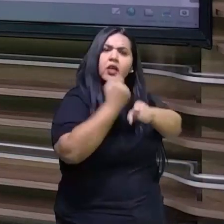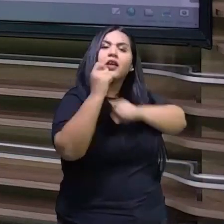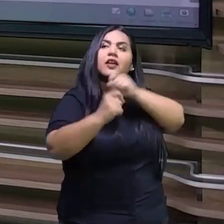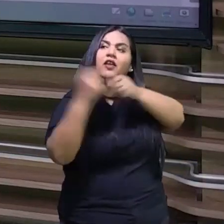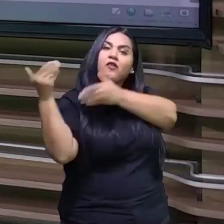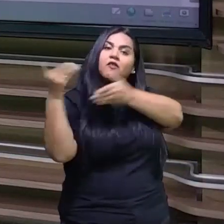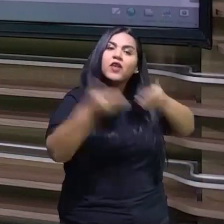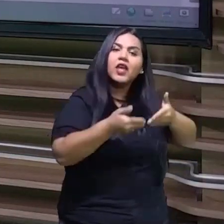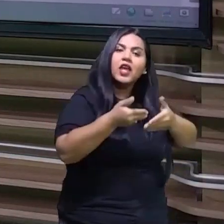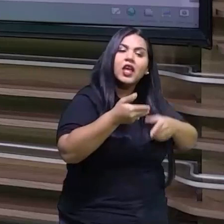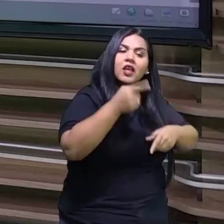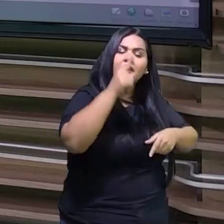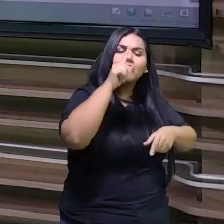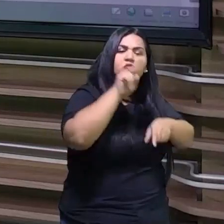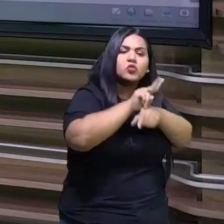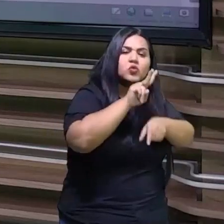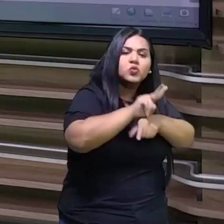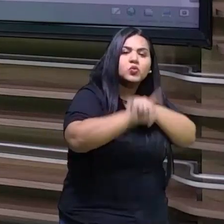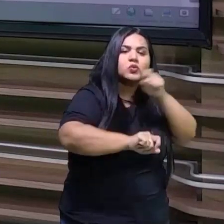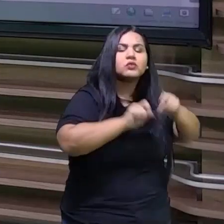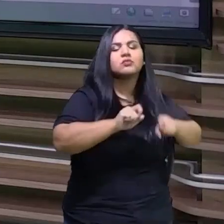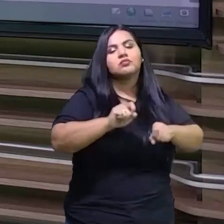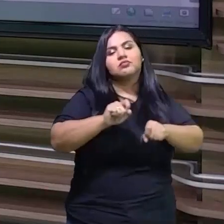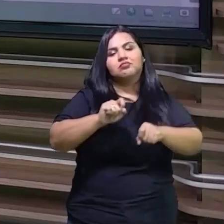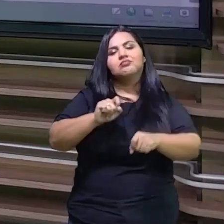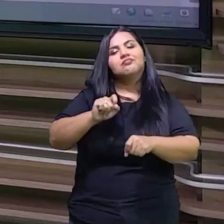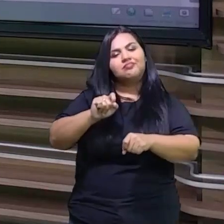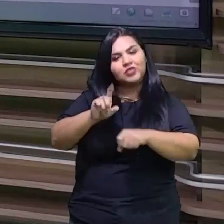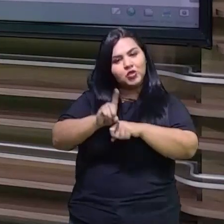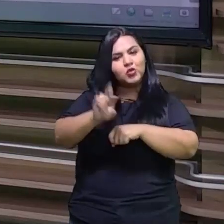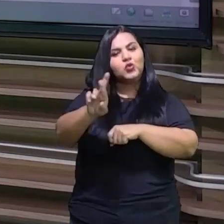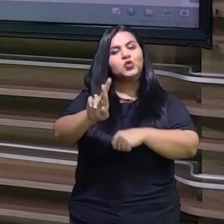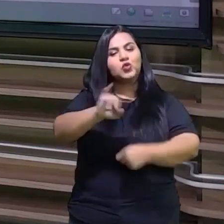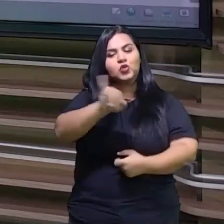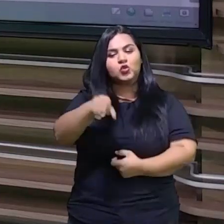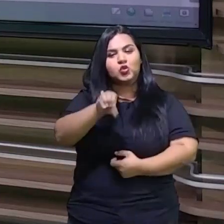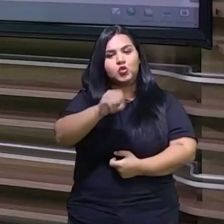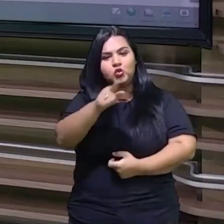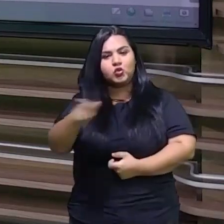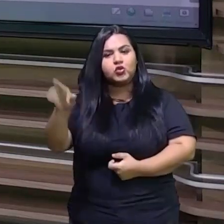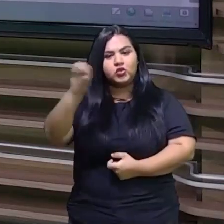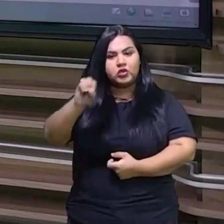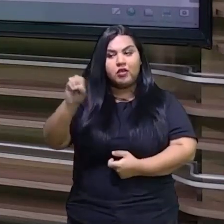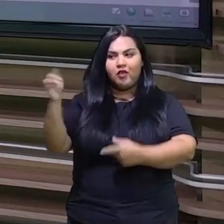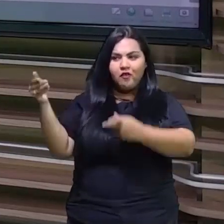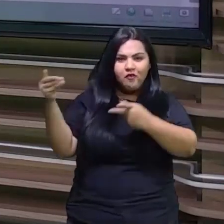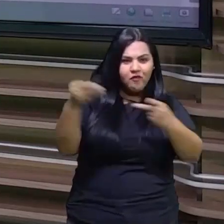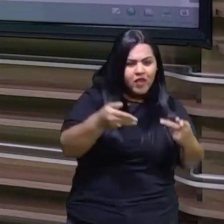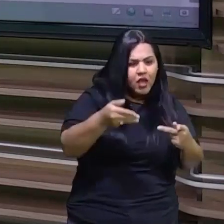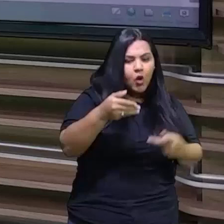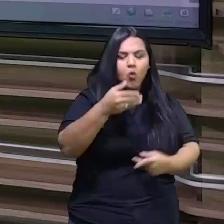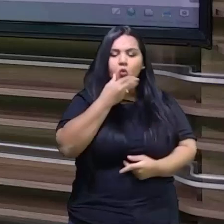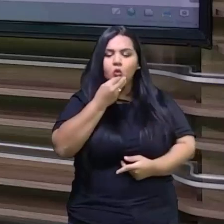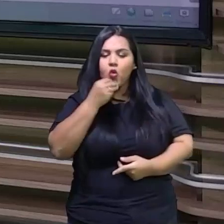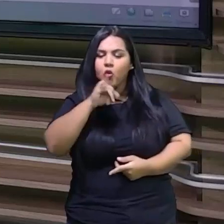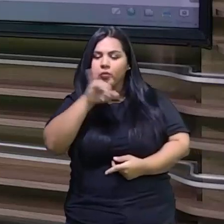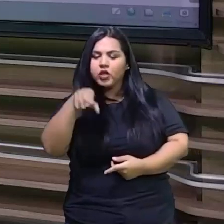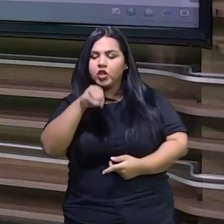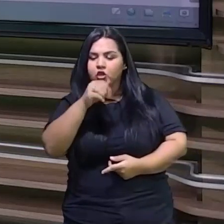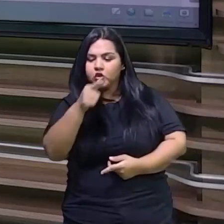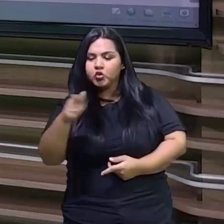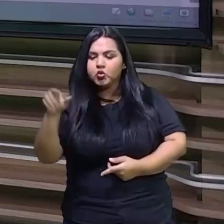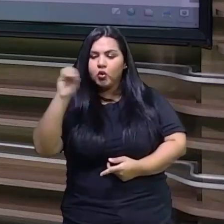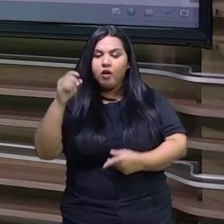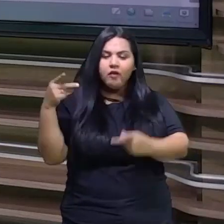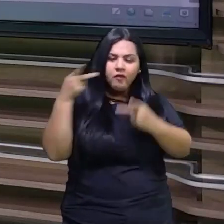tomar conta? O grande doutor João. É isso mesmo, o nome do homem era João. Ele vem para tomar conta do museu, tomar conta do